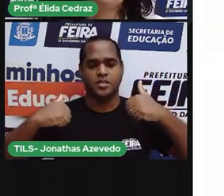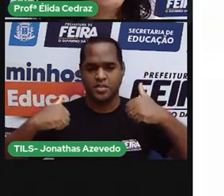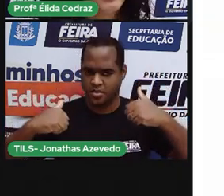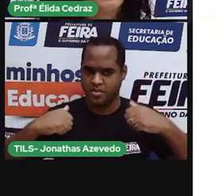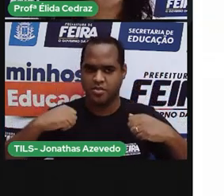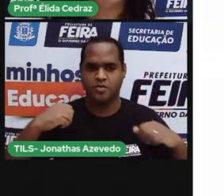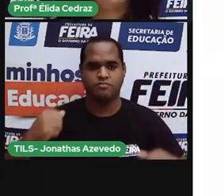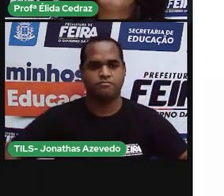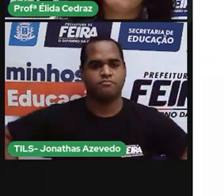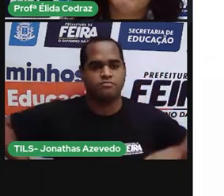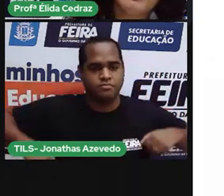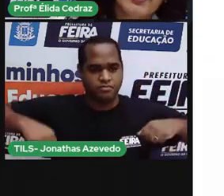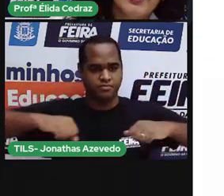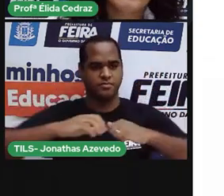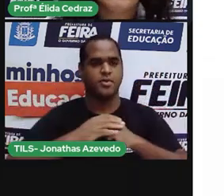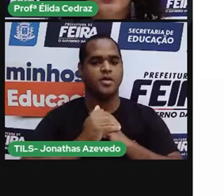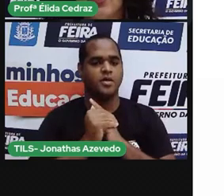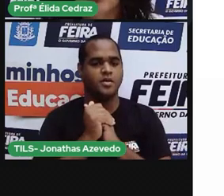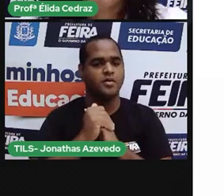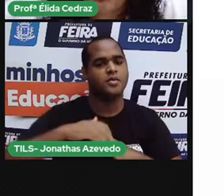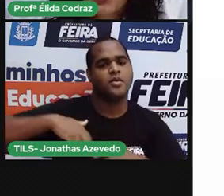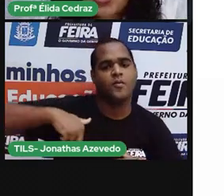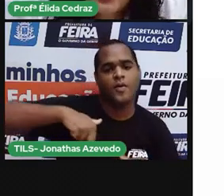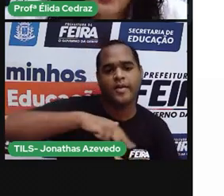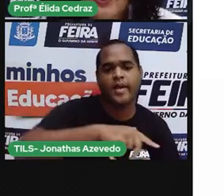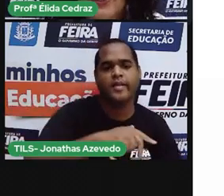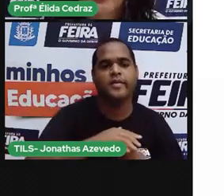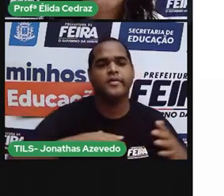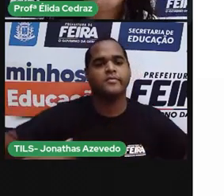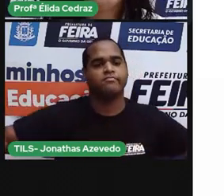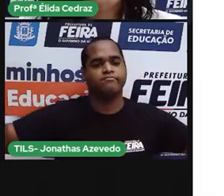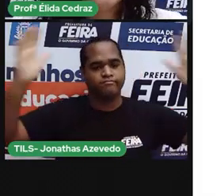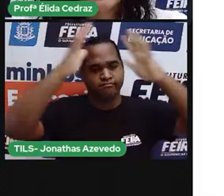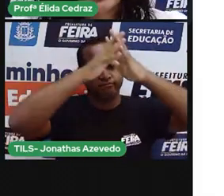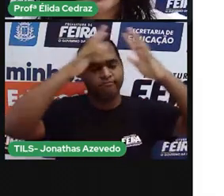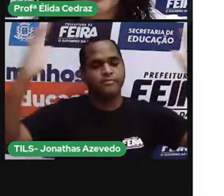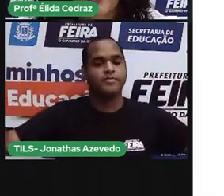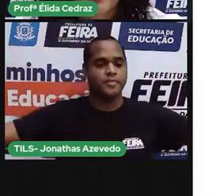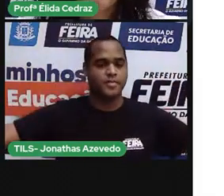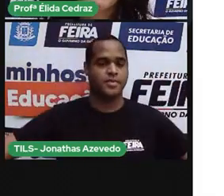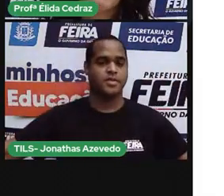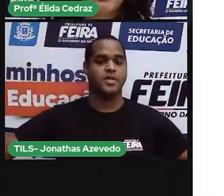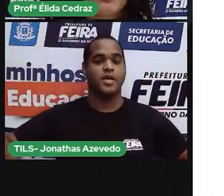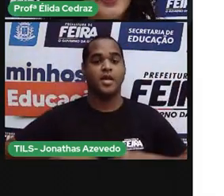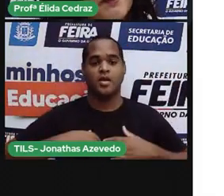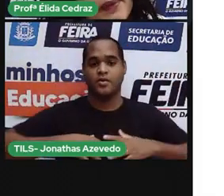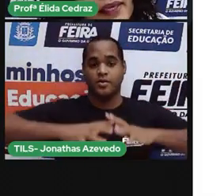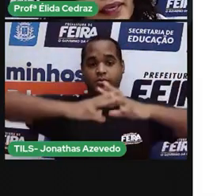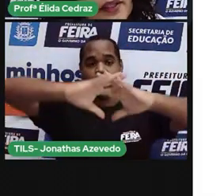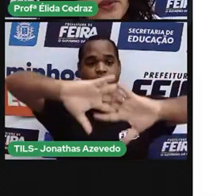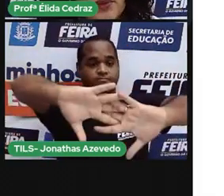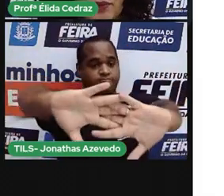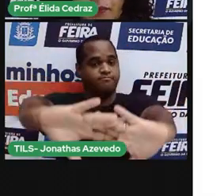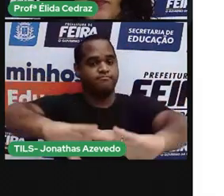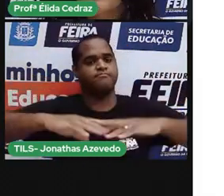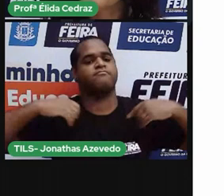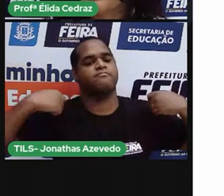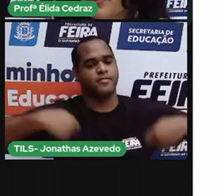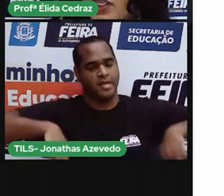se exercitar, fazer uma caminhada, uns polichinelo, se esticar, fazer um